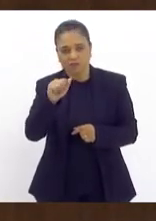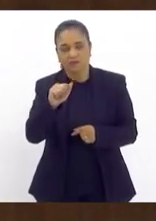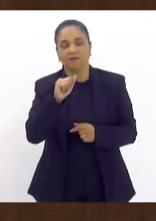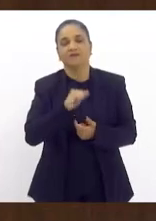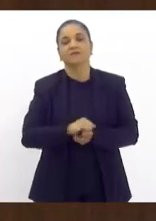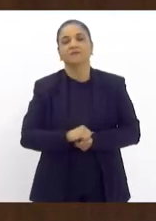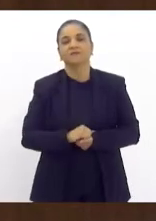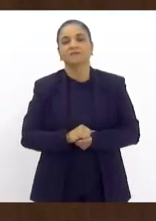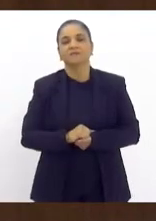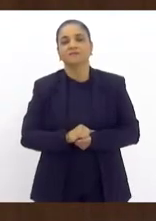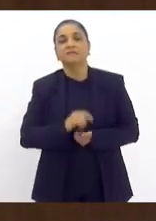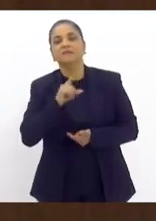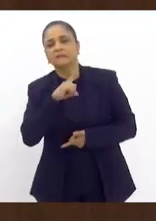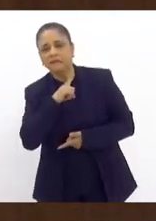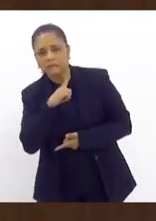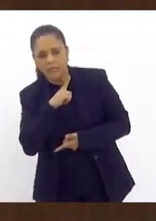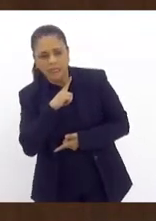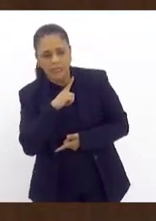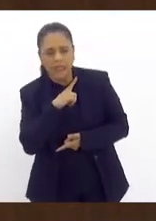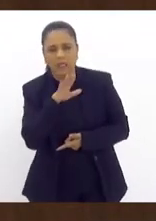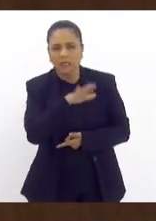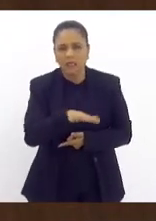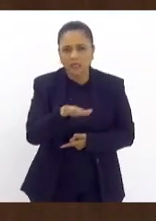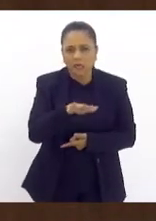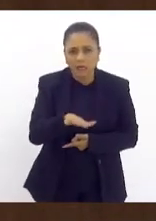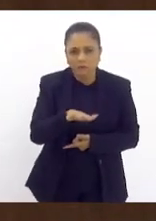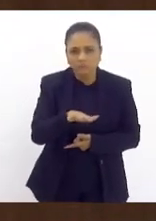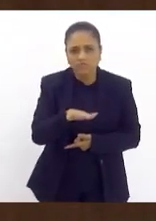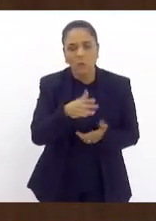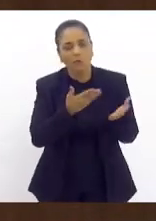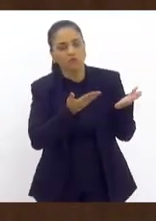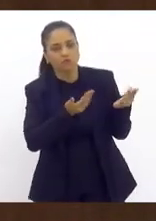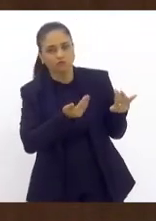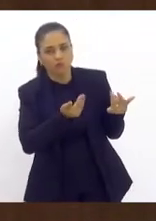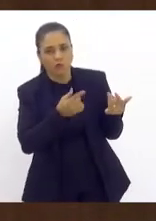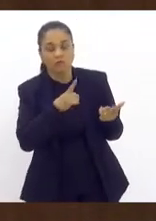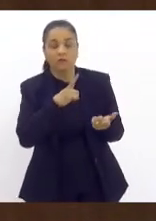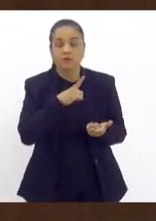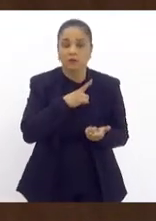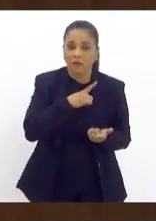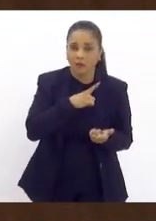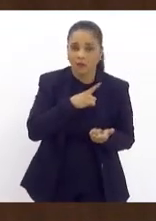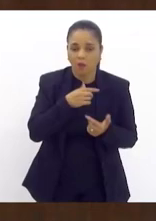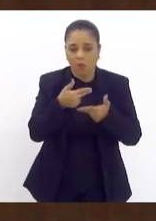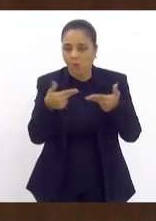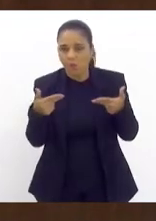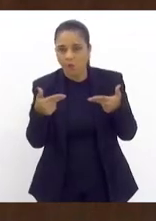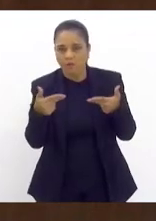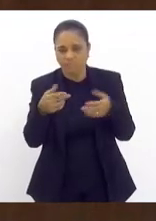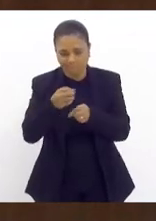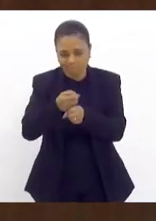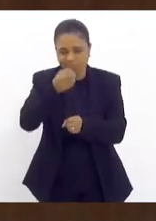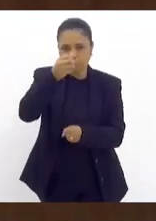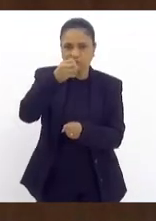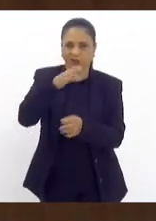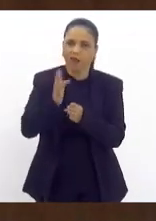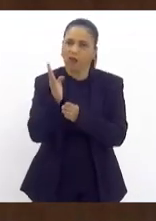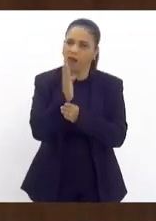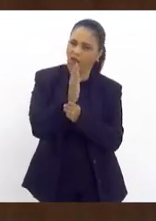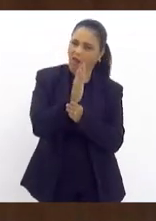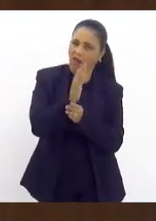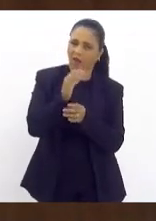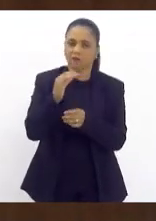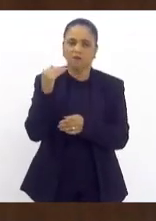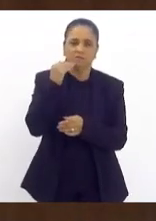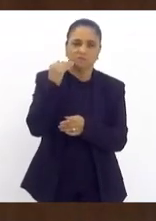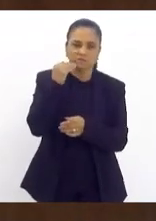diagnosticar se a criança ou adolescente tem algum tipo de escoliose. E ali